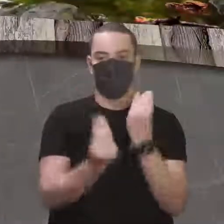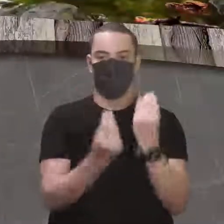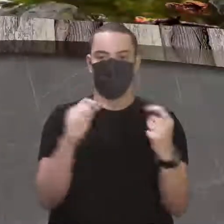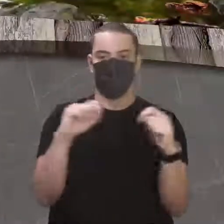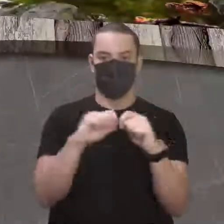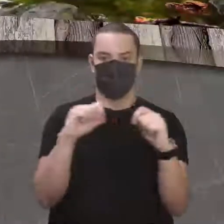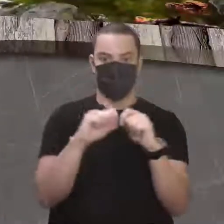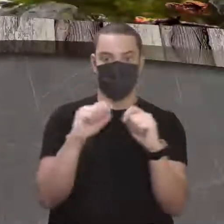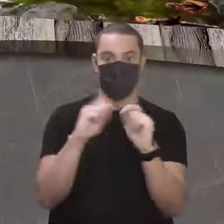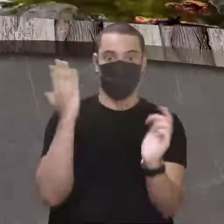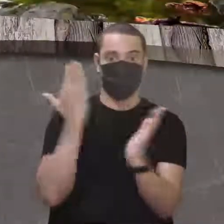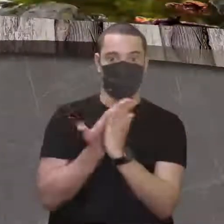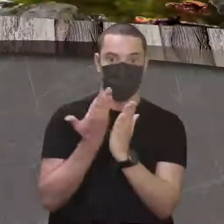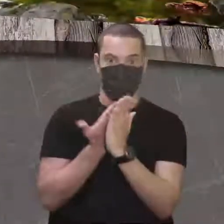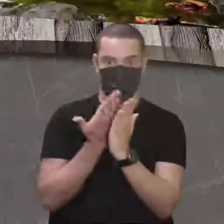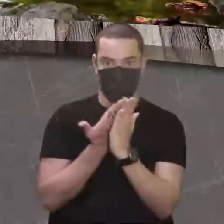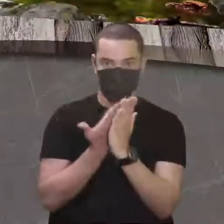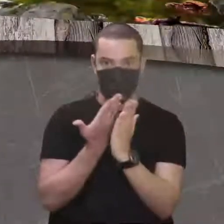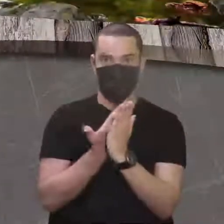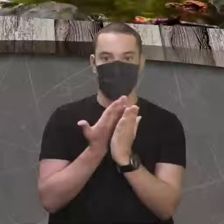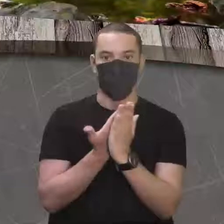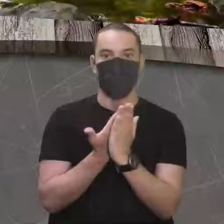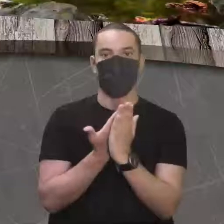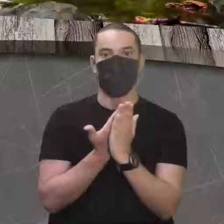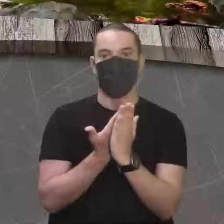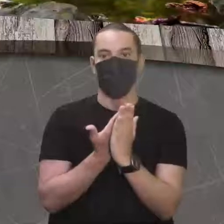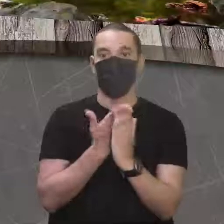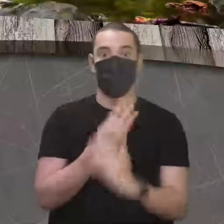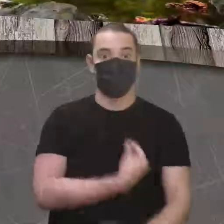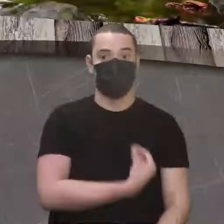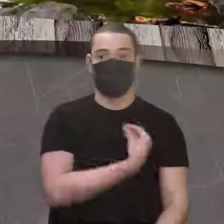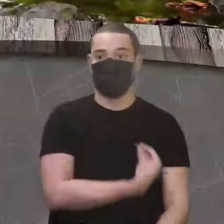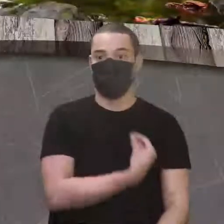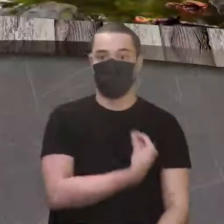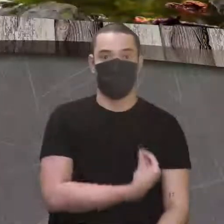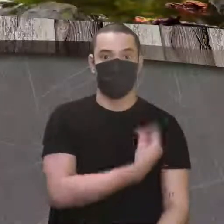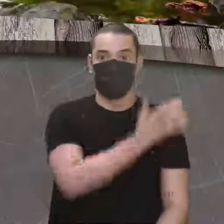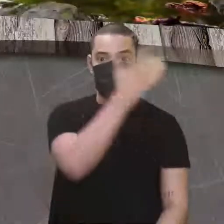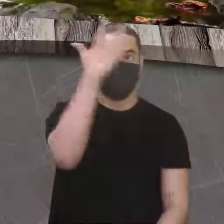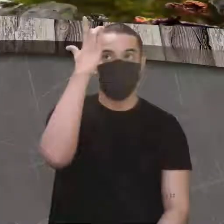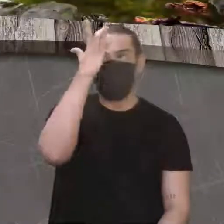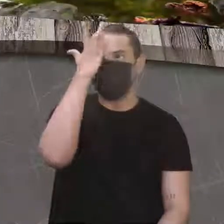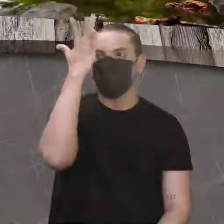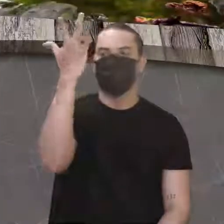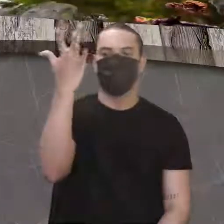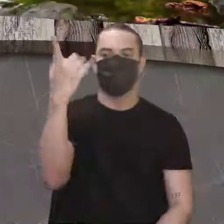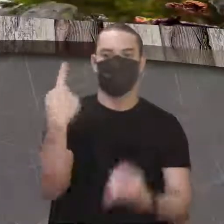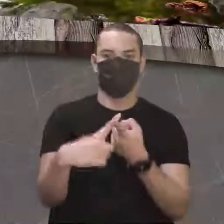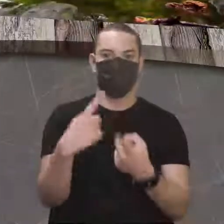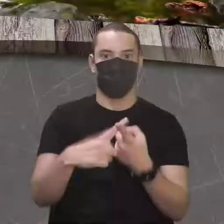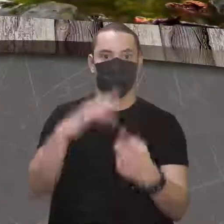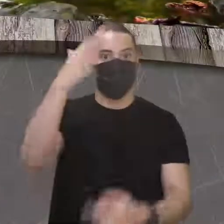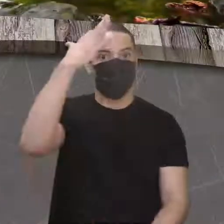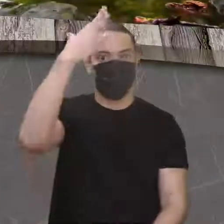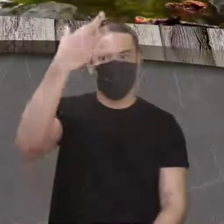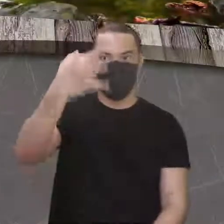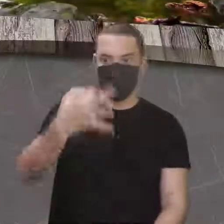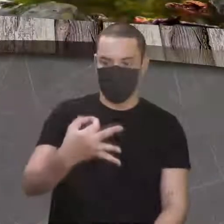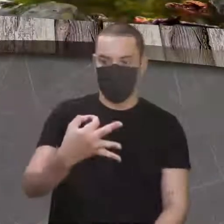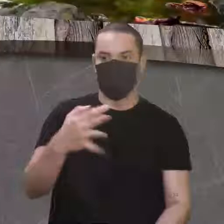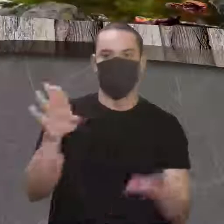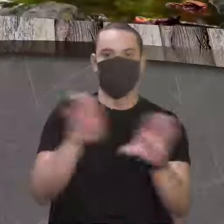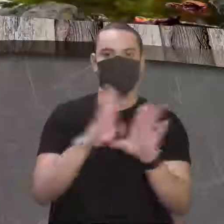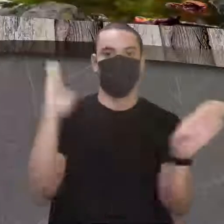faz esse estudo, aí a vida de muita gente facilitou, a compreensão,